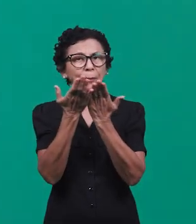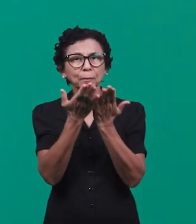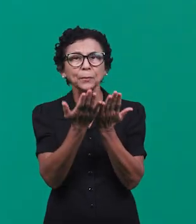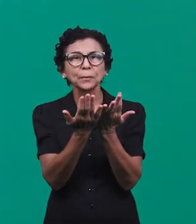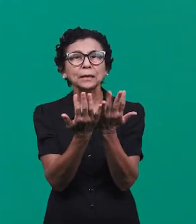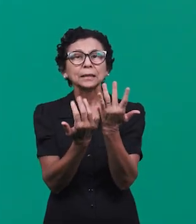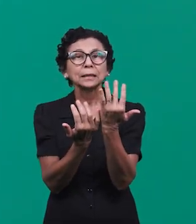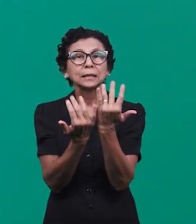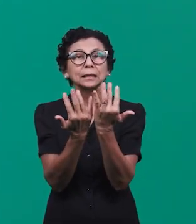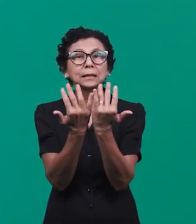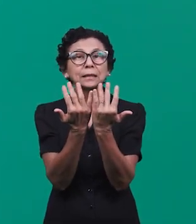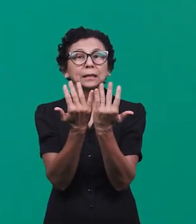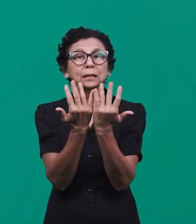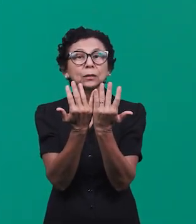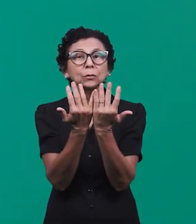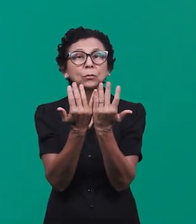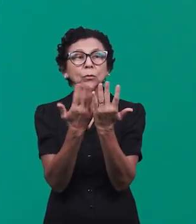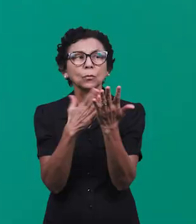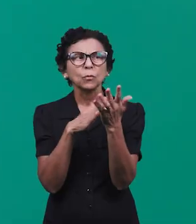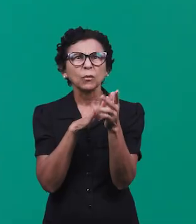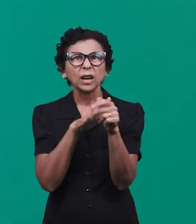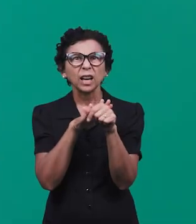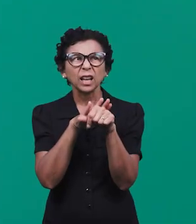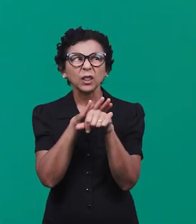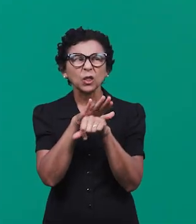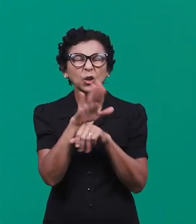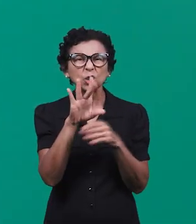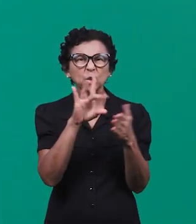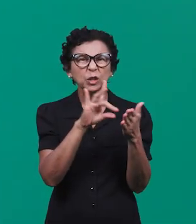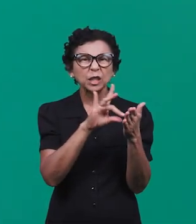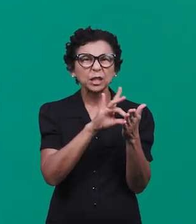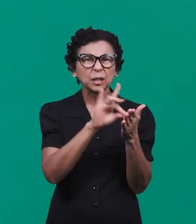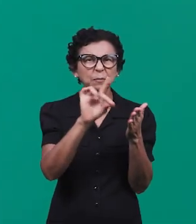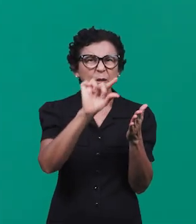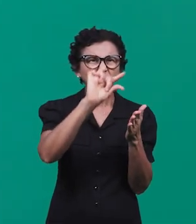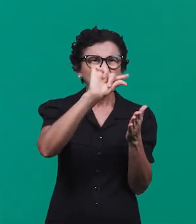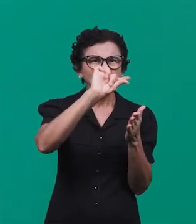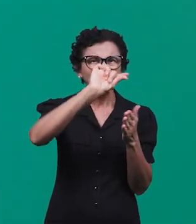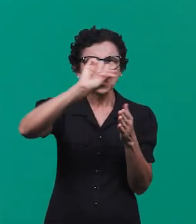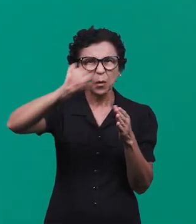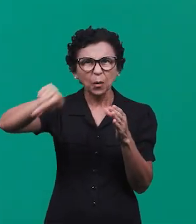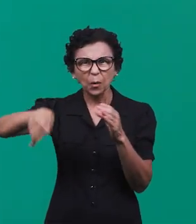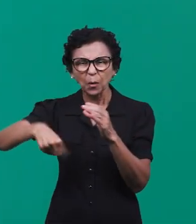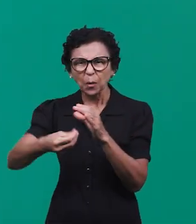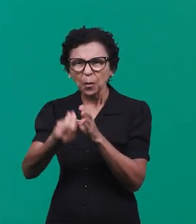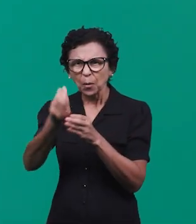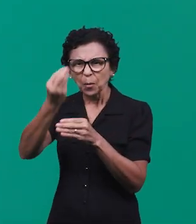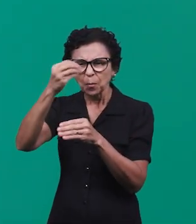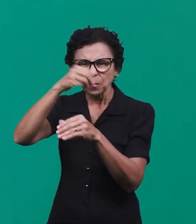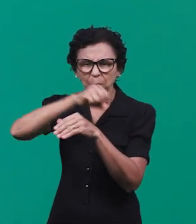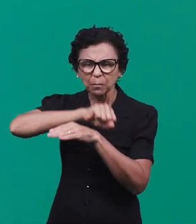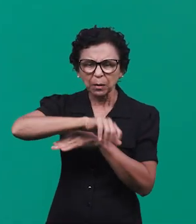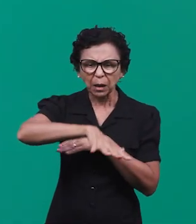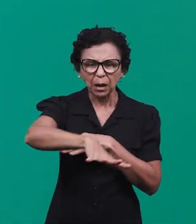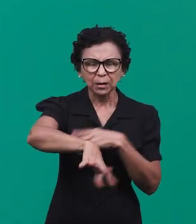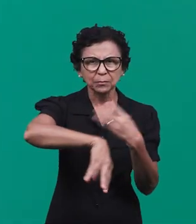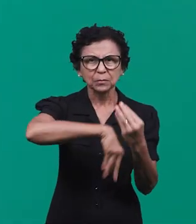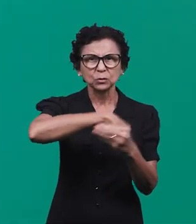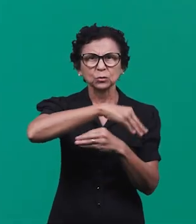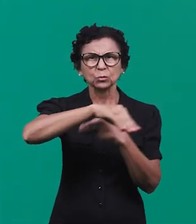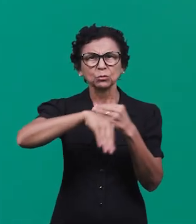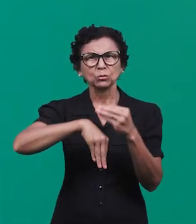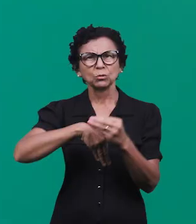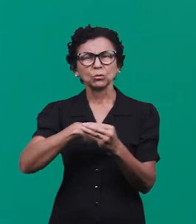noite, sabe o que aconteceu? Veio um inimigo e plantou más sementes ali, que fala do